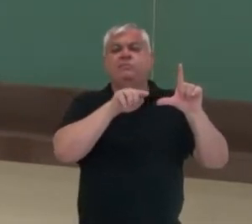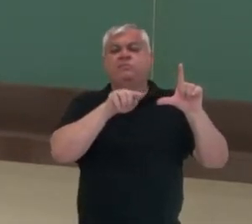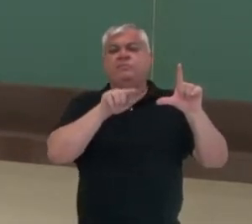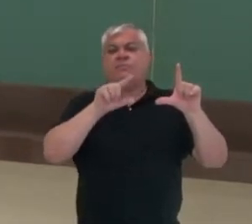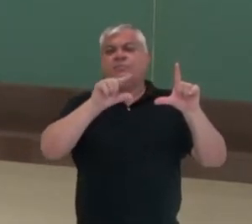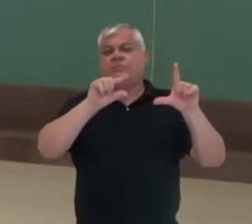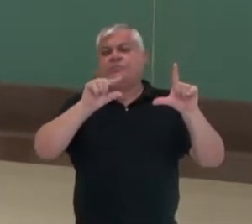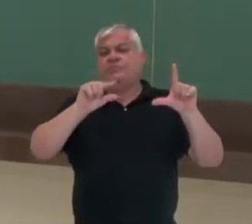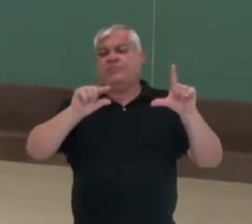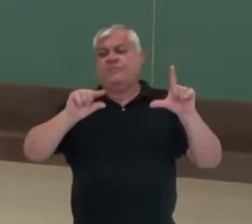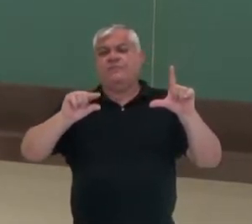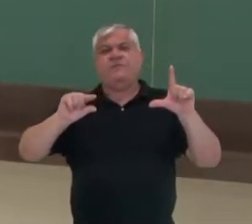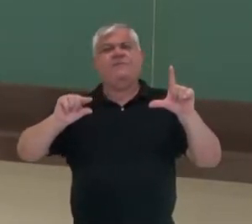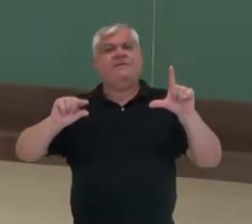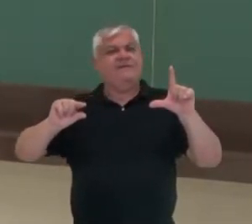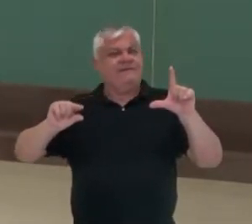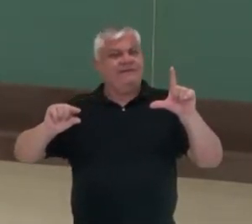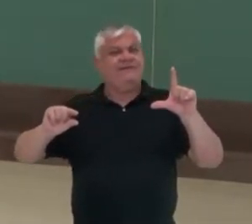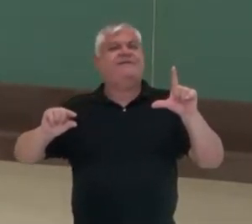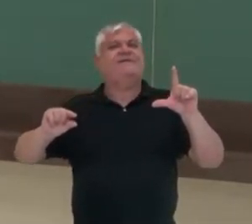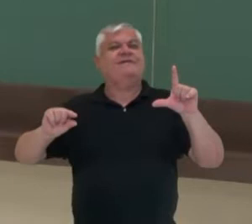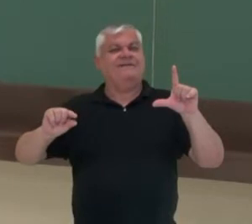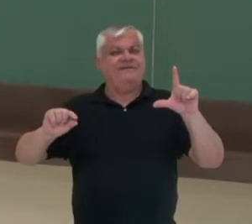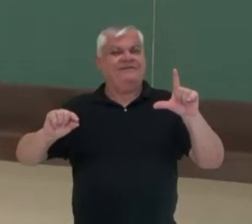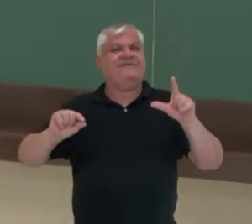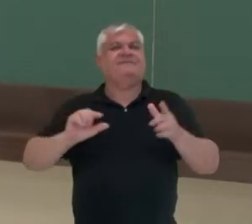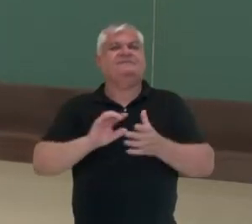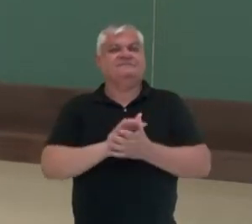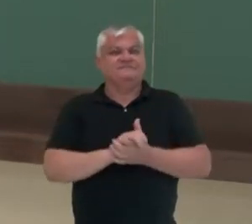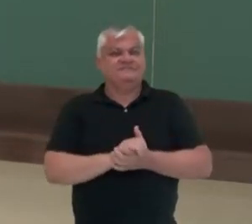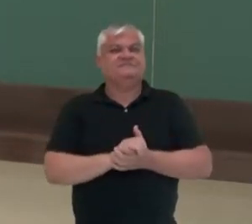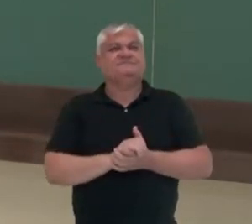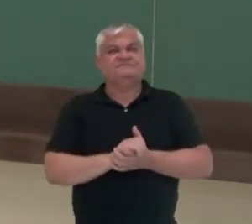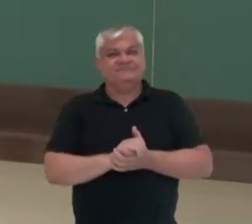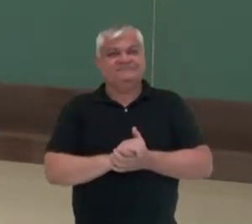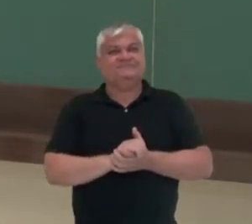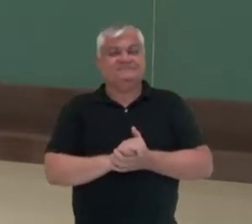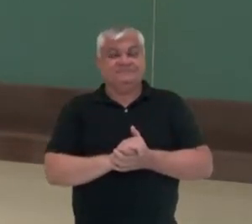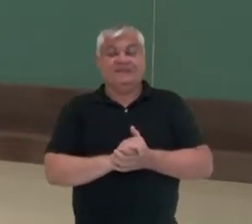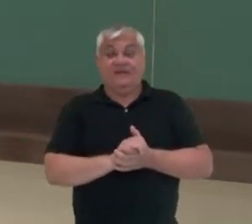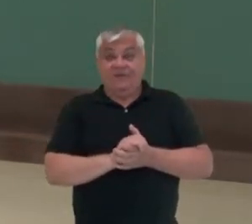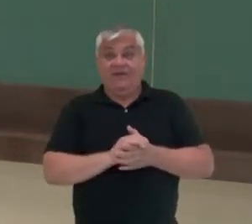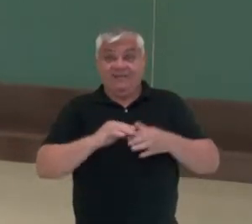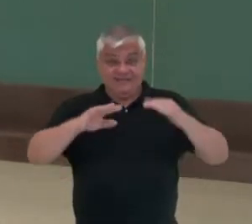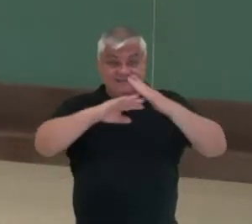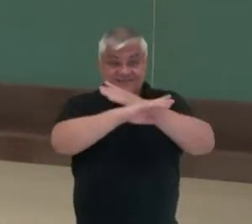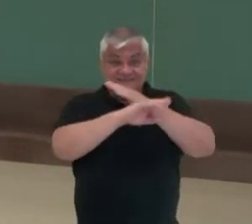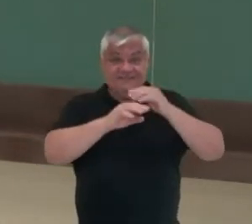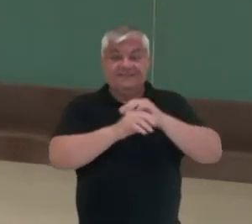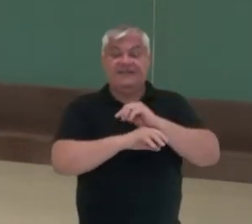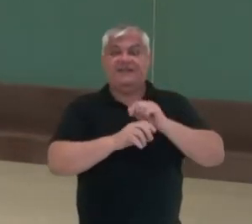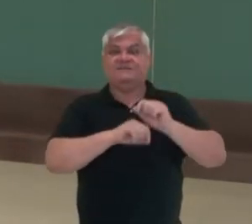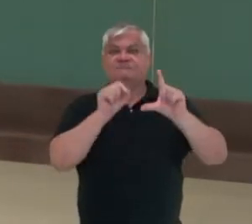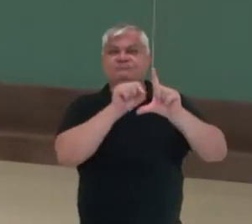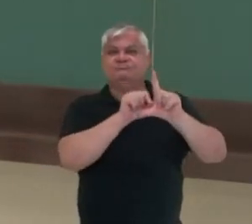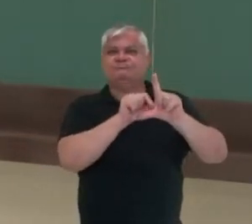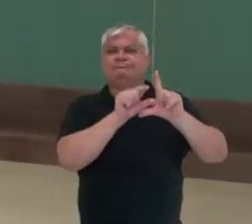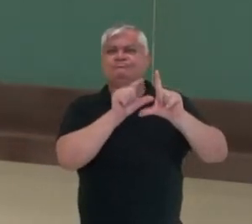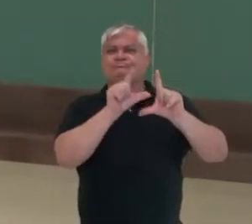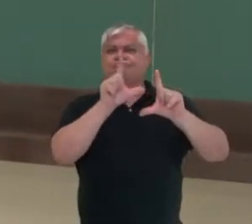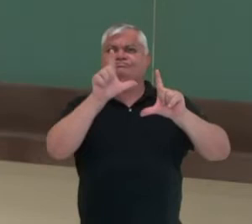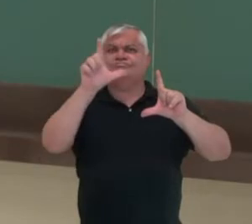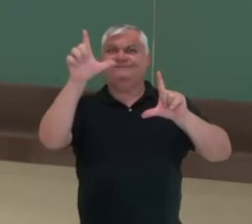diminuindo numa constância um pouquinho menor do que no crescimento da urbana, mas a rural foi diminuindo um pouquinho, tá vendo? Então a